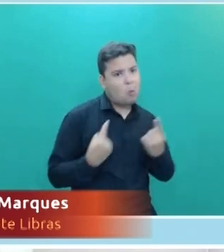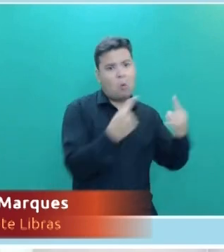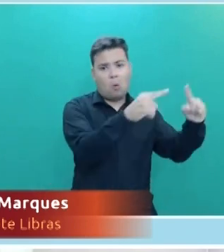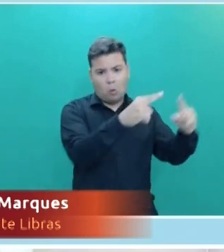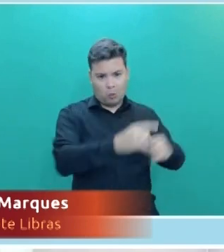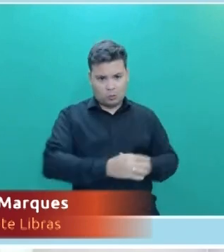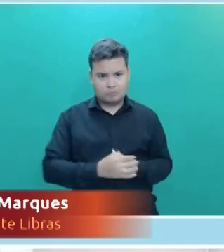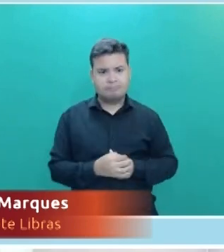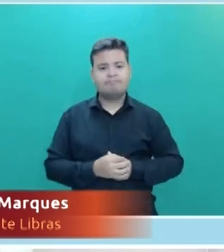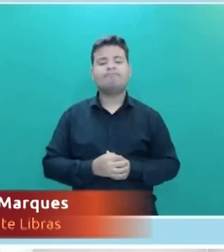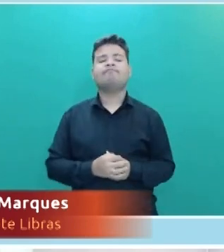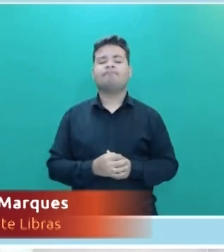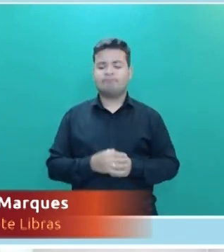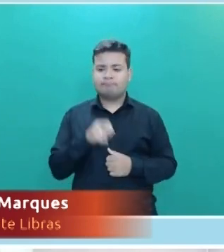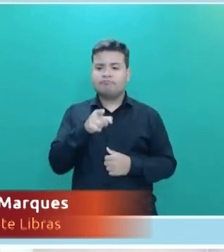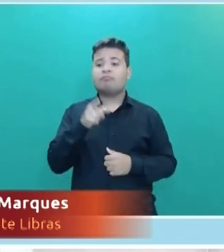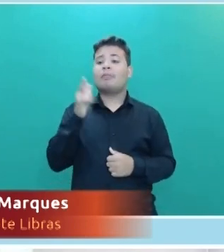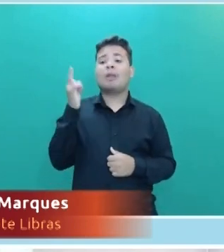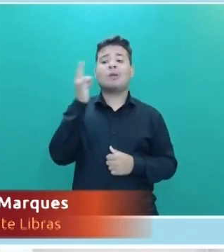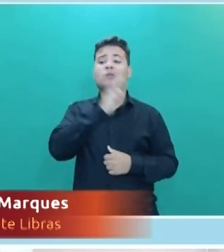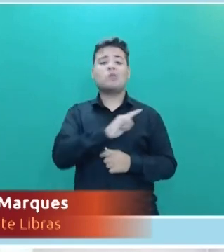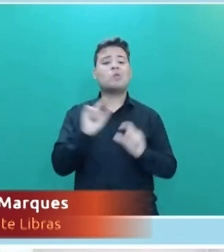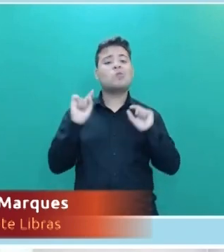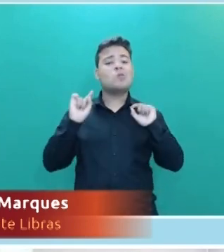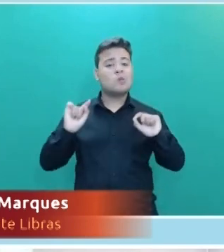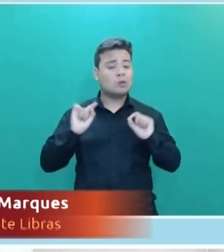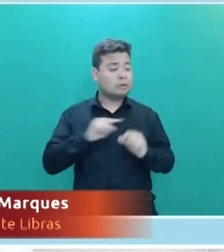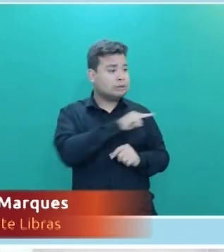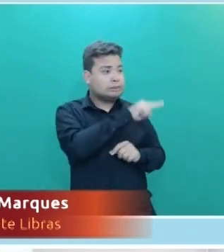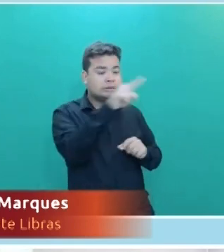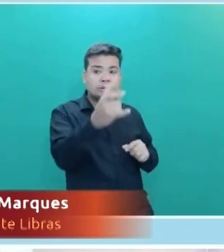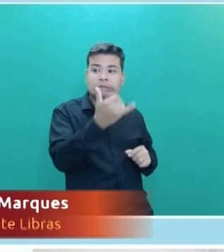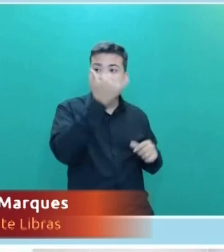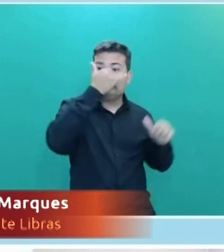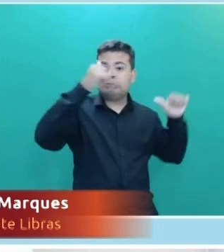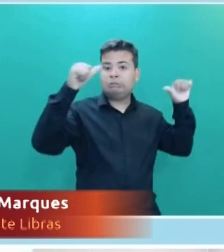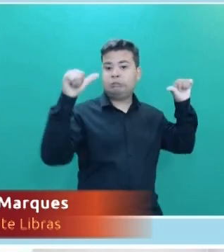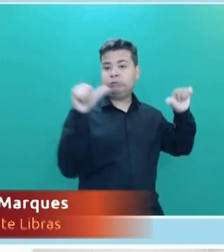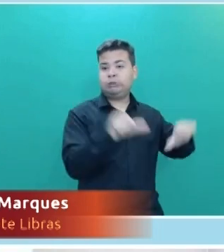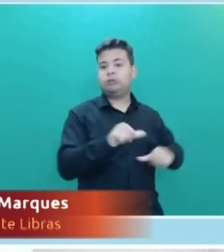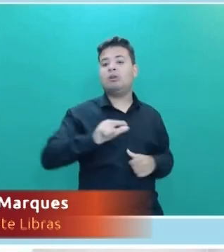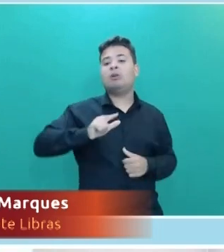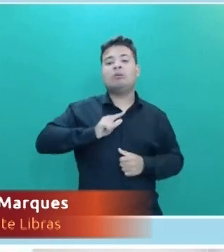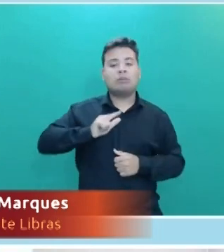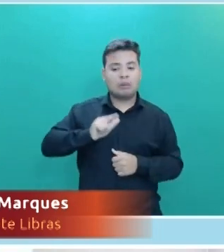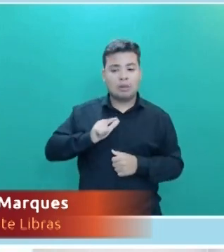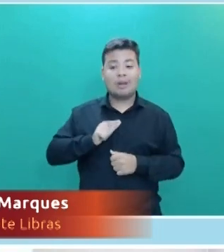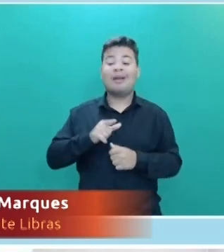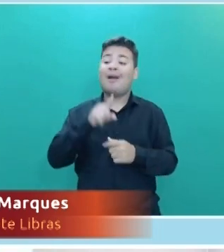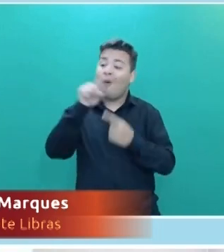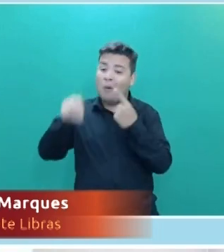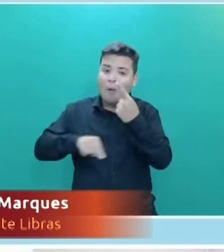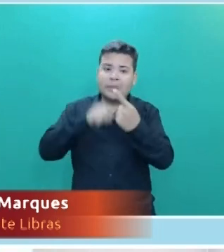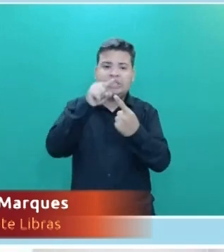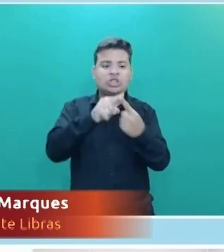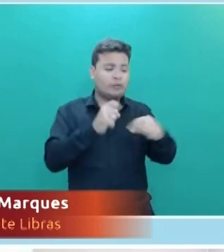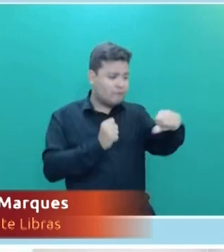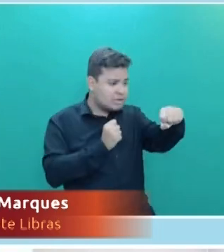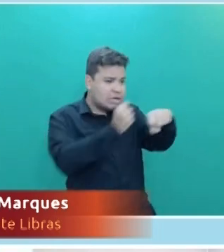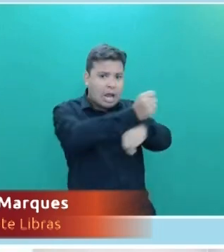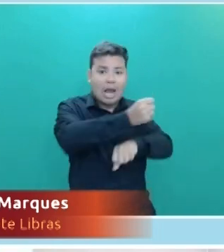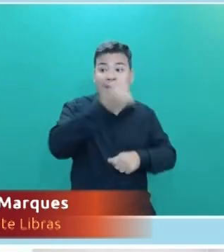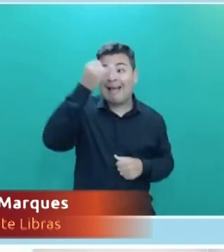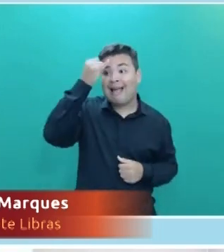efeito devastador, se bem conduzido, para inibir a prática do trabalho escravo. Tanto é